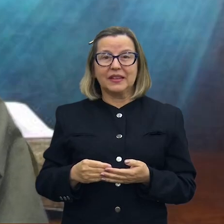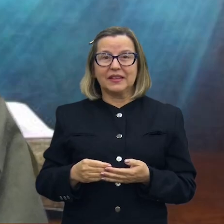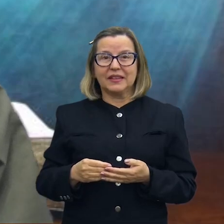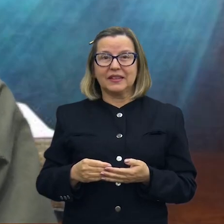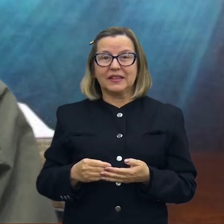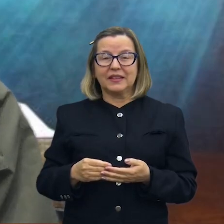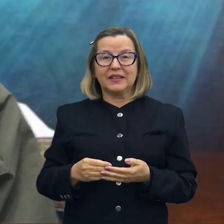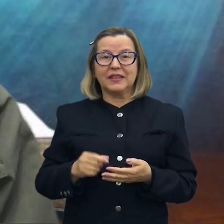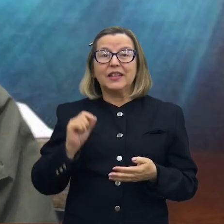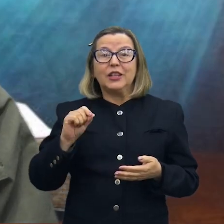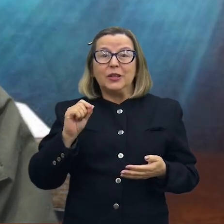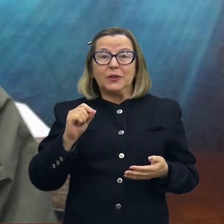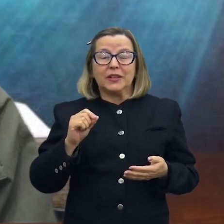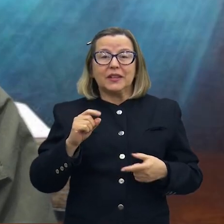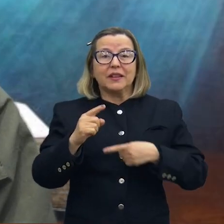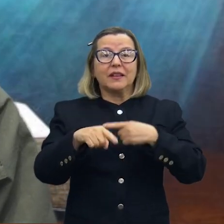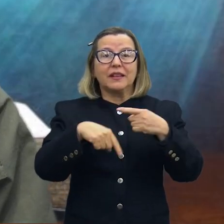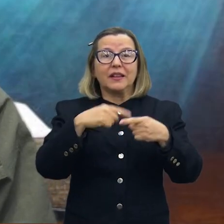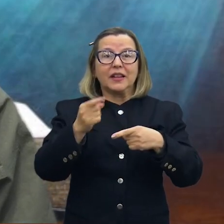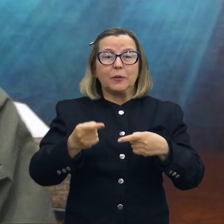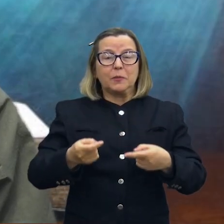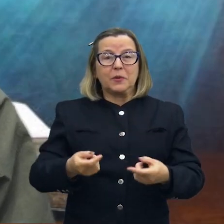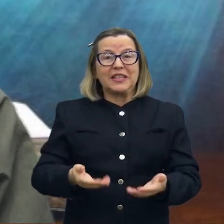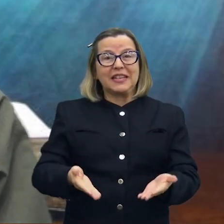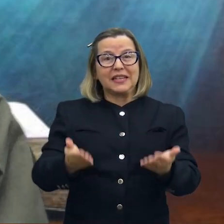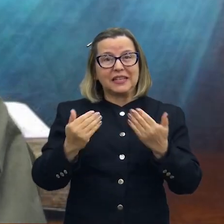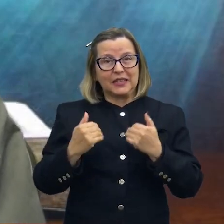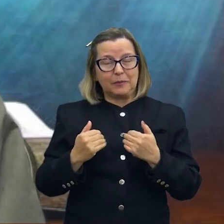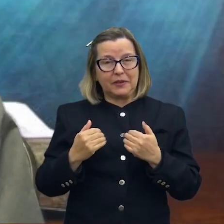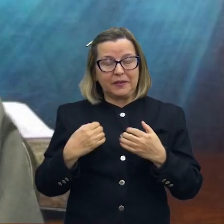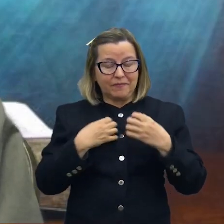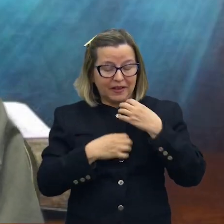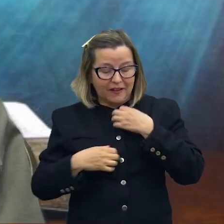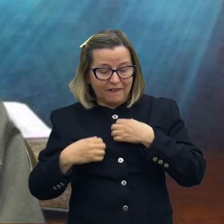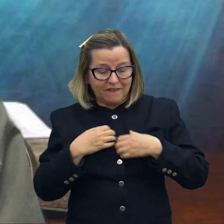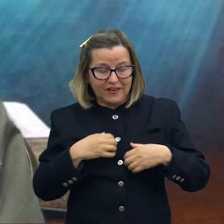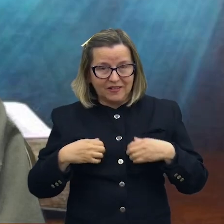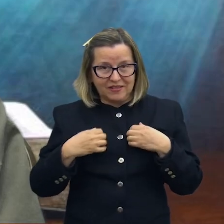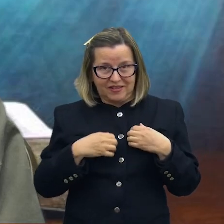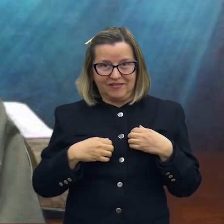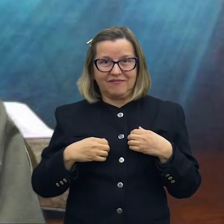vai? Qual fruto nós vamos colher disso? Aflição, angústia.